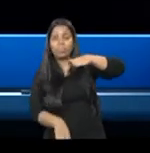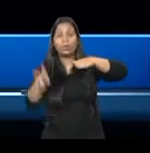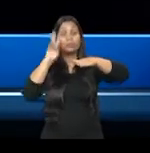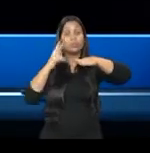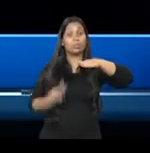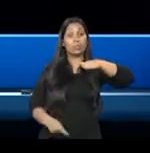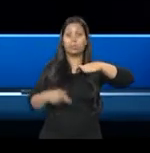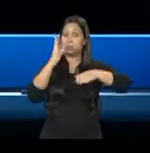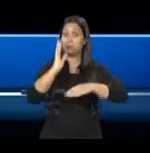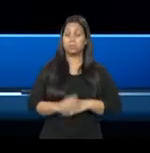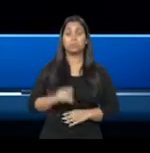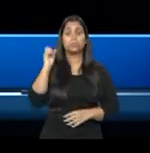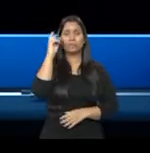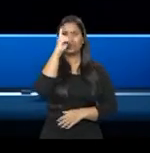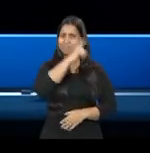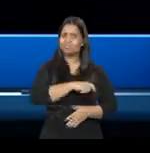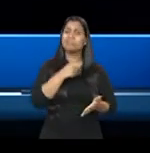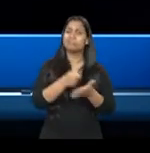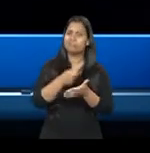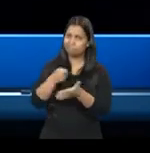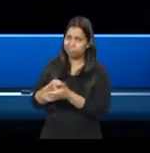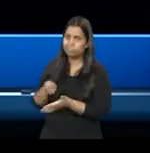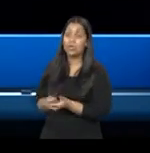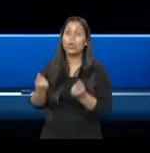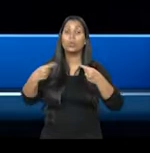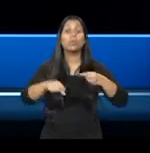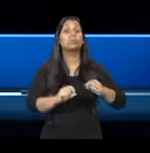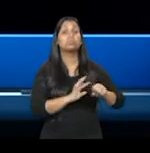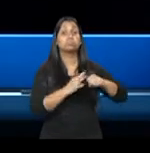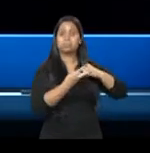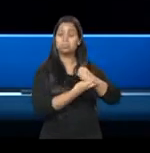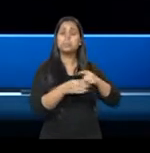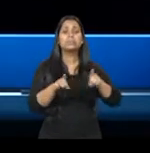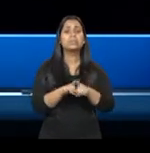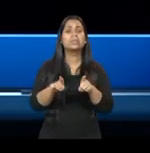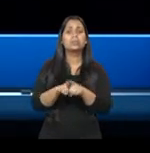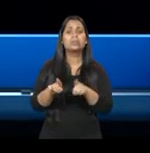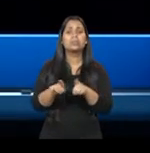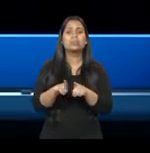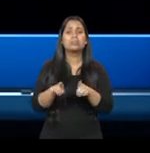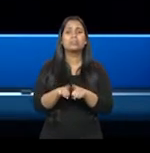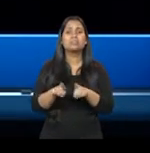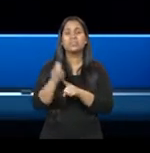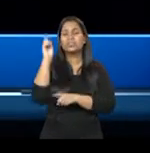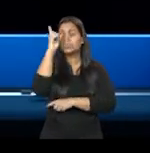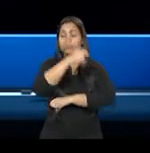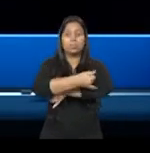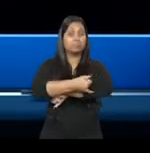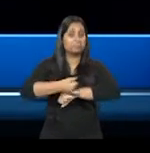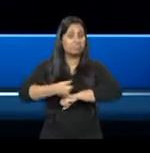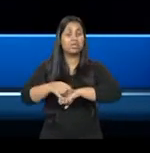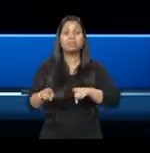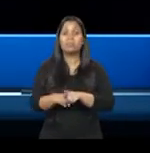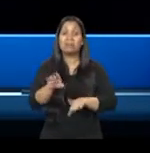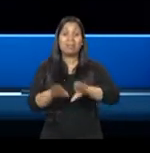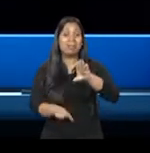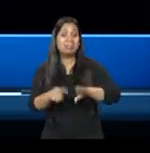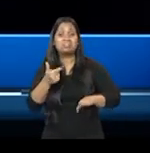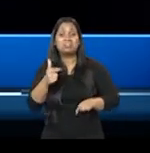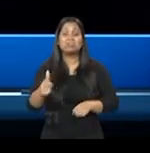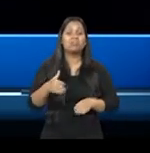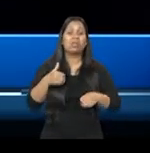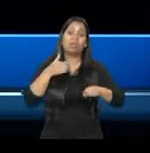Brasil estava dificultando essa luta contra a pandemia, a questão da dificuldade de saneamento básico, muitas vezes não ter